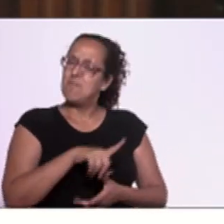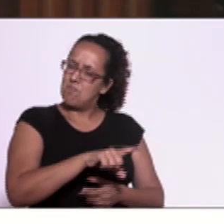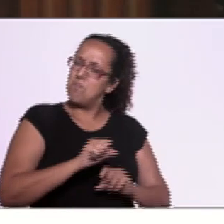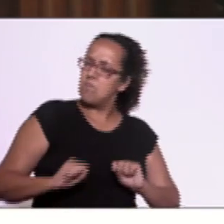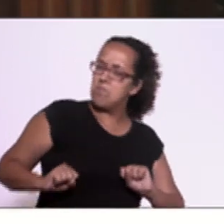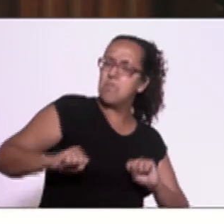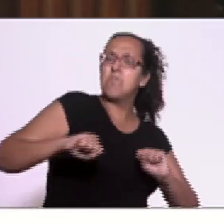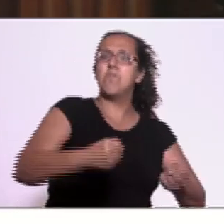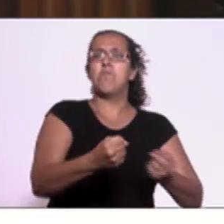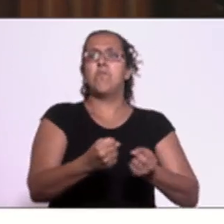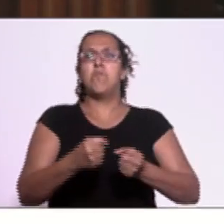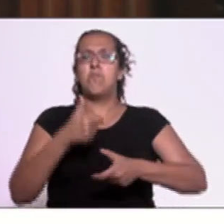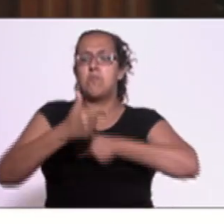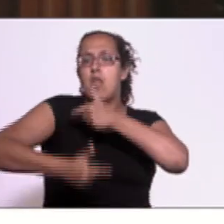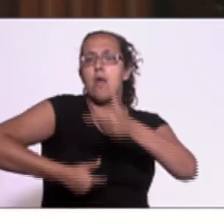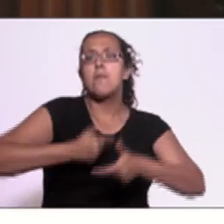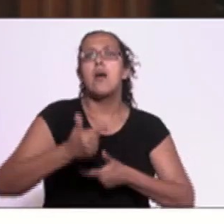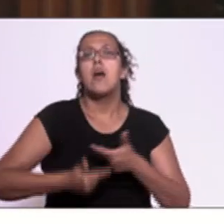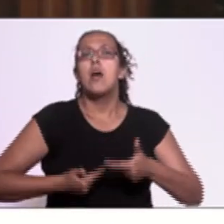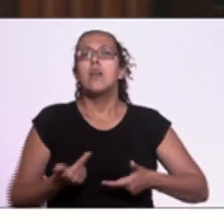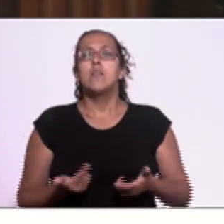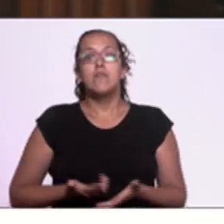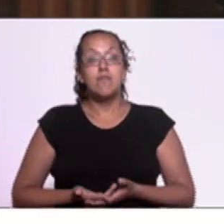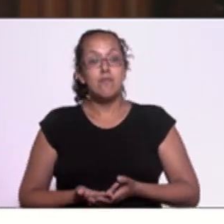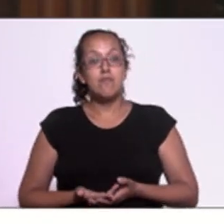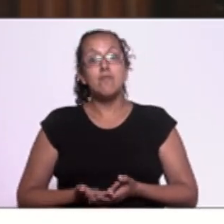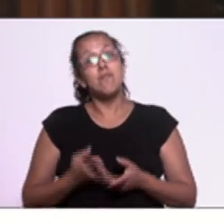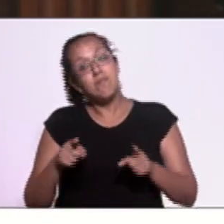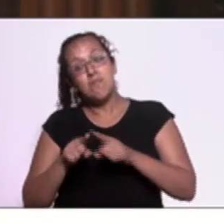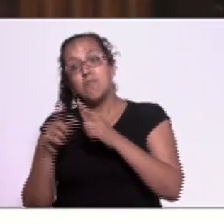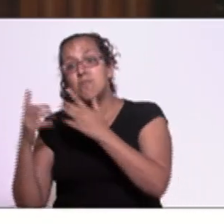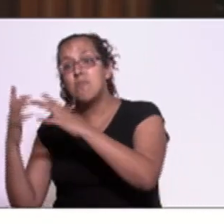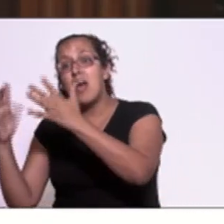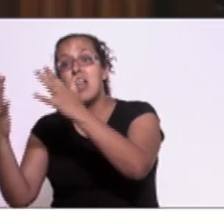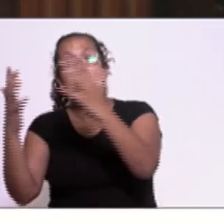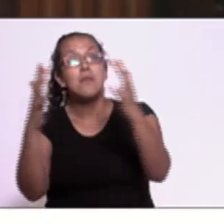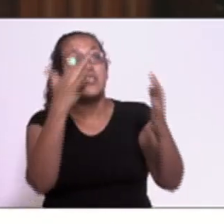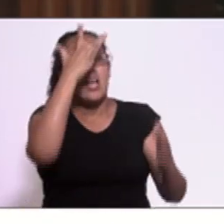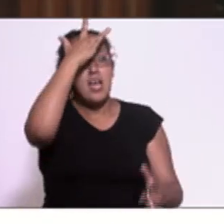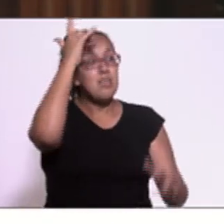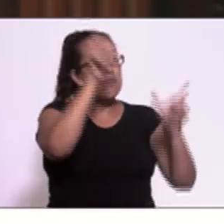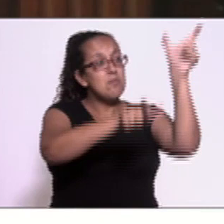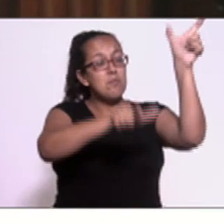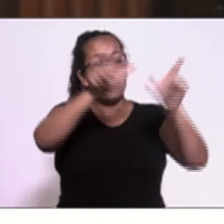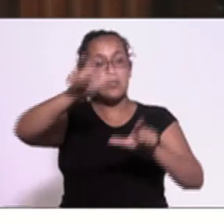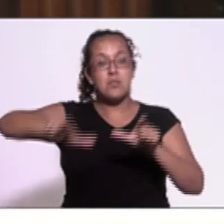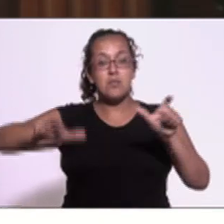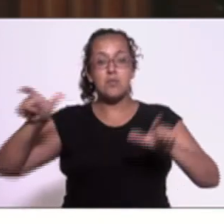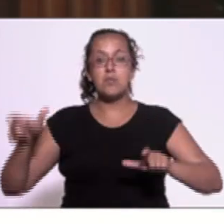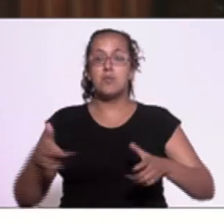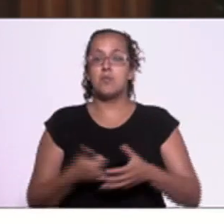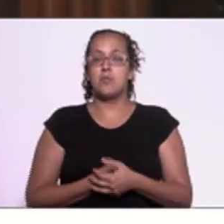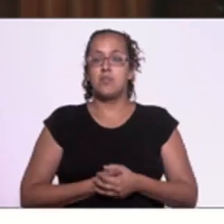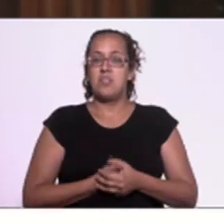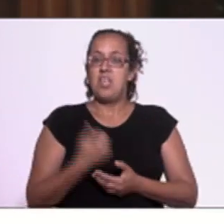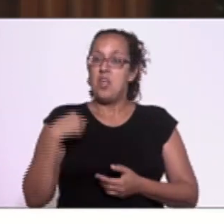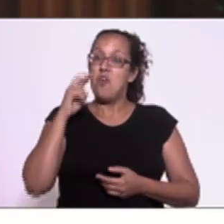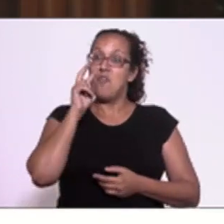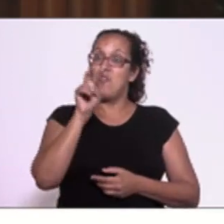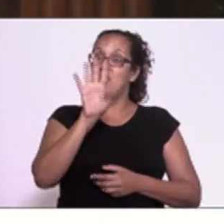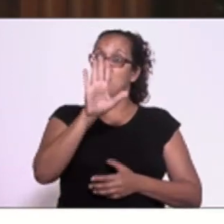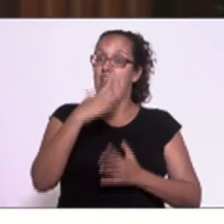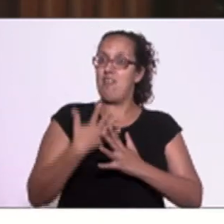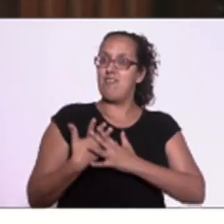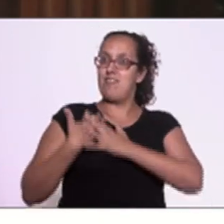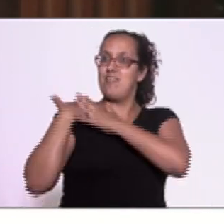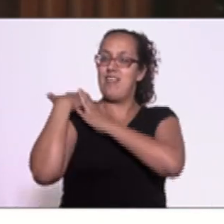vigorosa para esse processo. E, enfim, parabenizar a todos os presentes. Vejo aqui as Forças Armadas